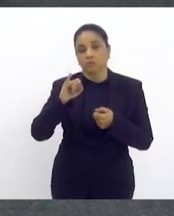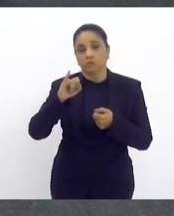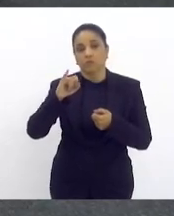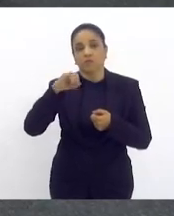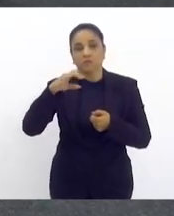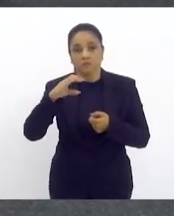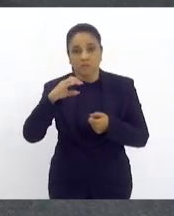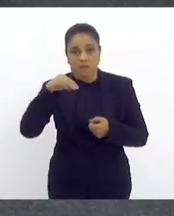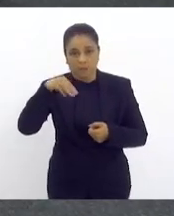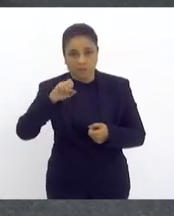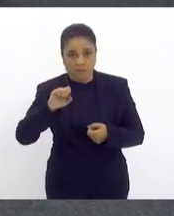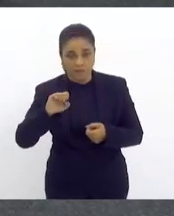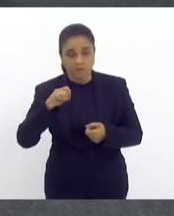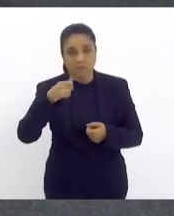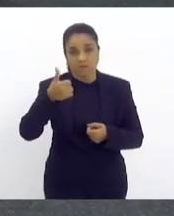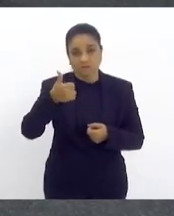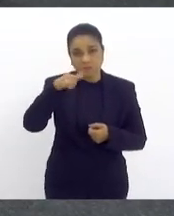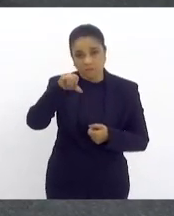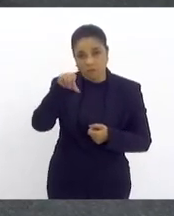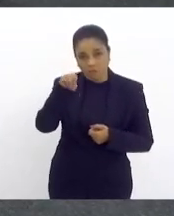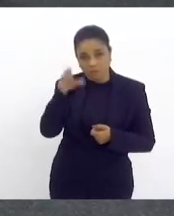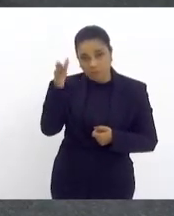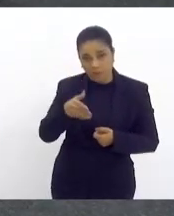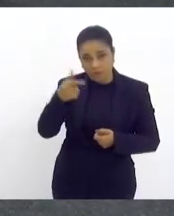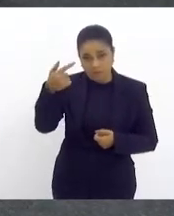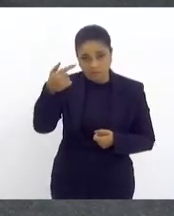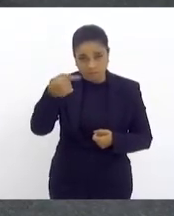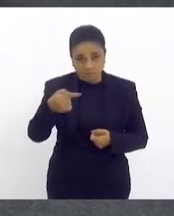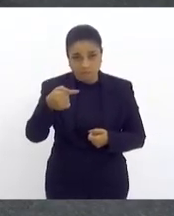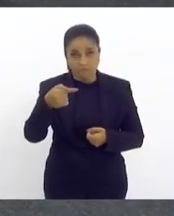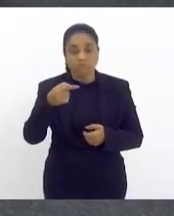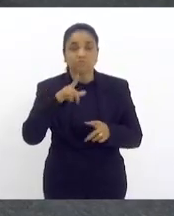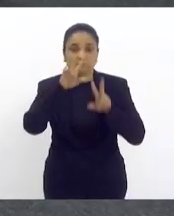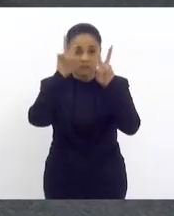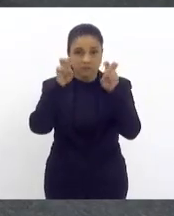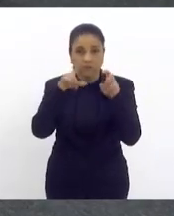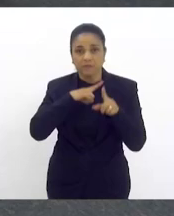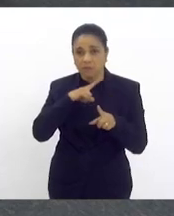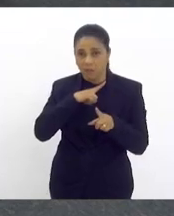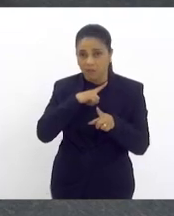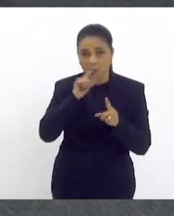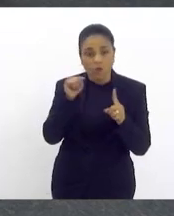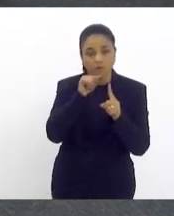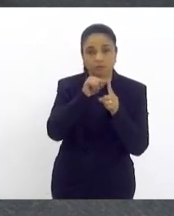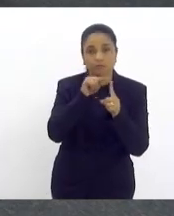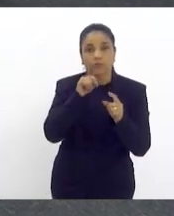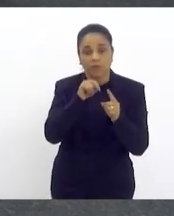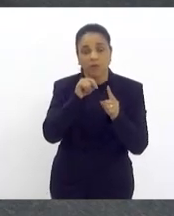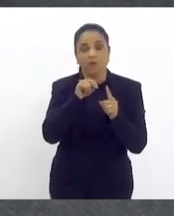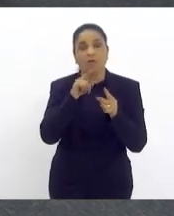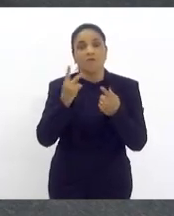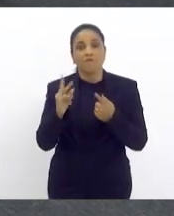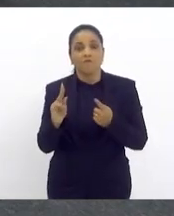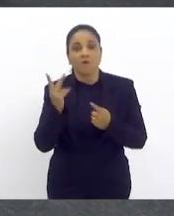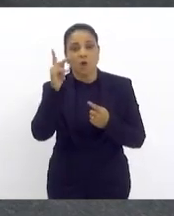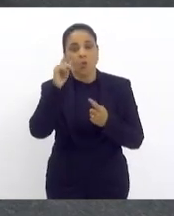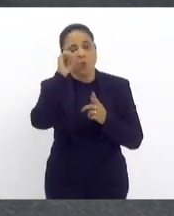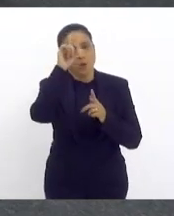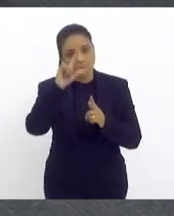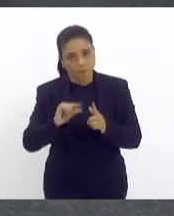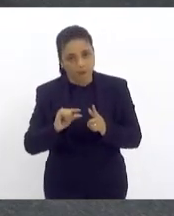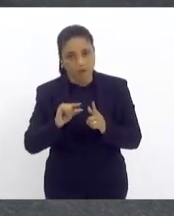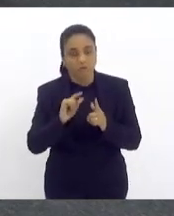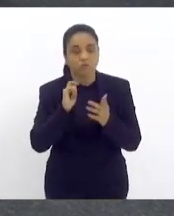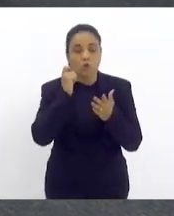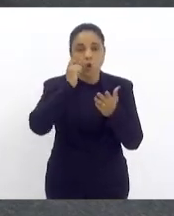número 190/2017 que dentre outros temas tem por objeto a atualização de valores quanto a isenção da